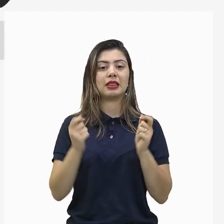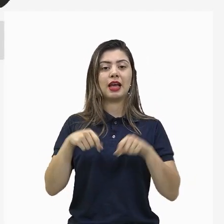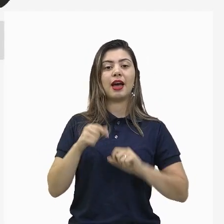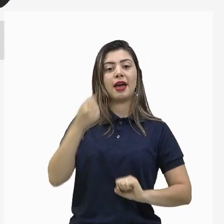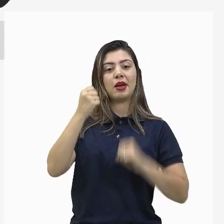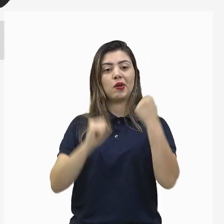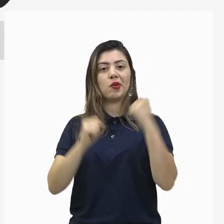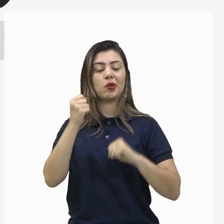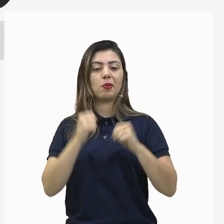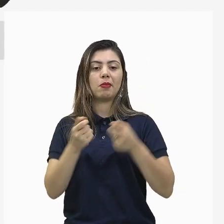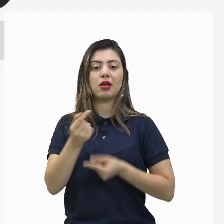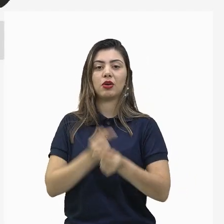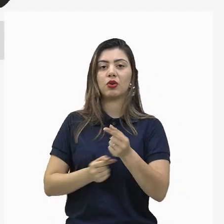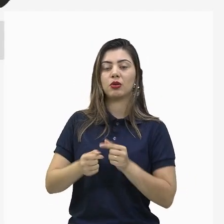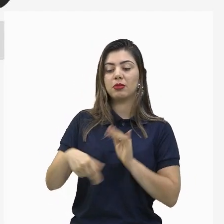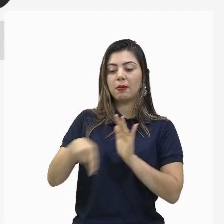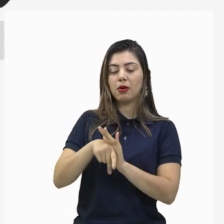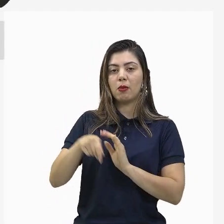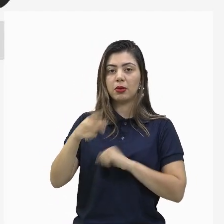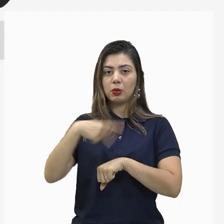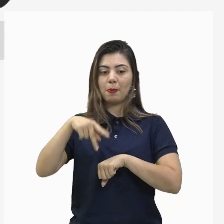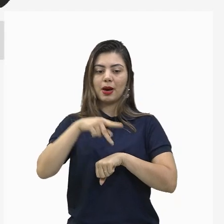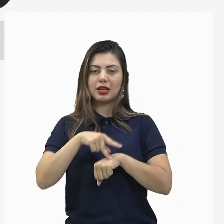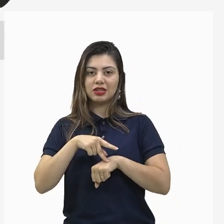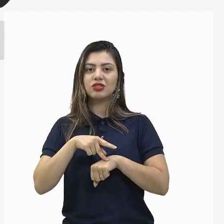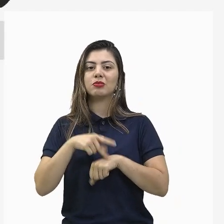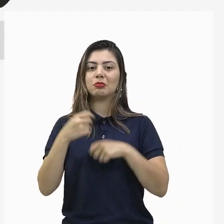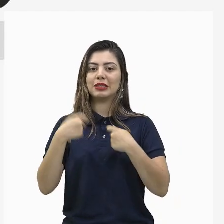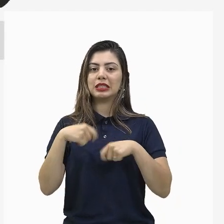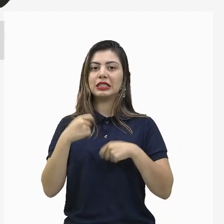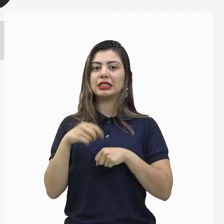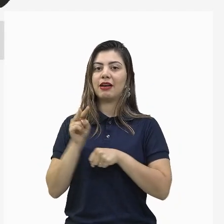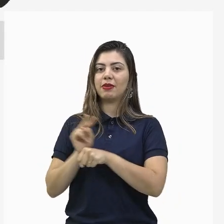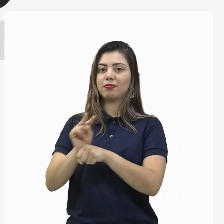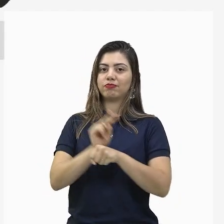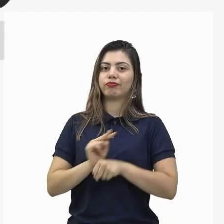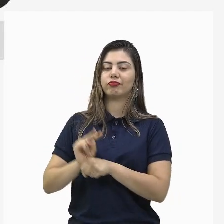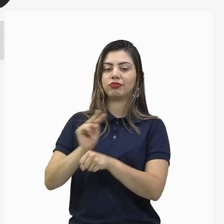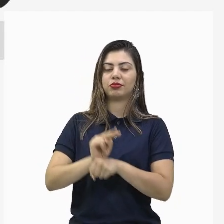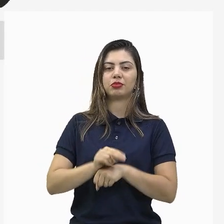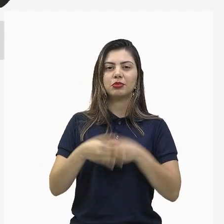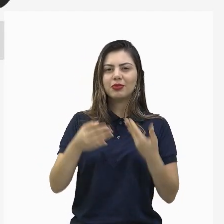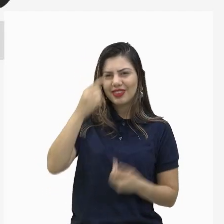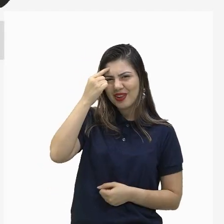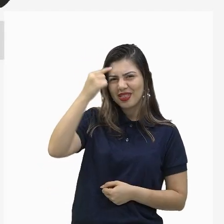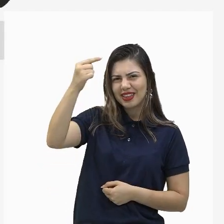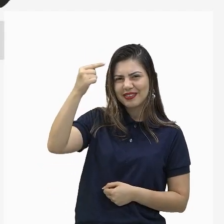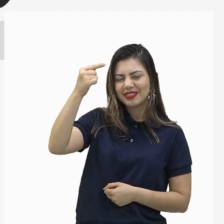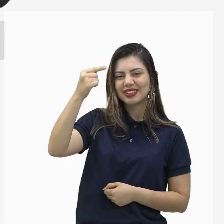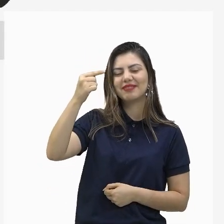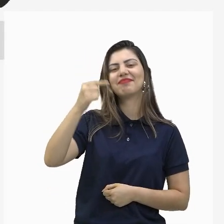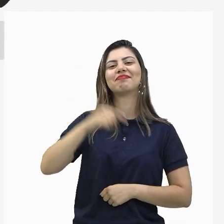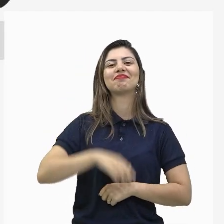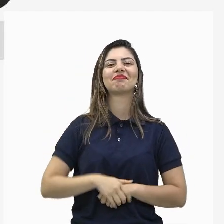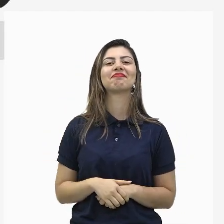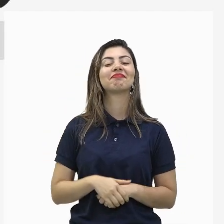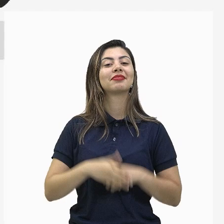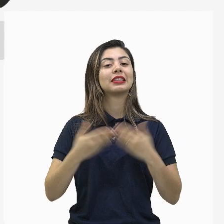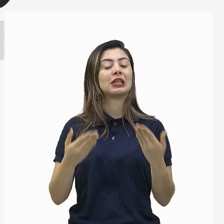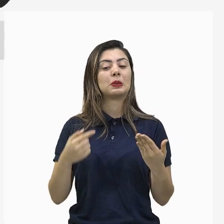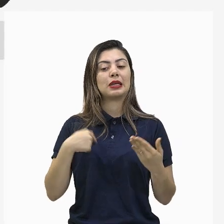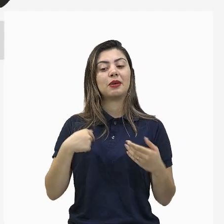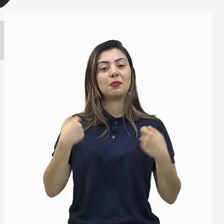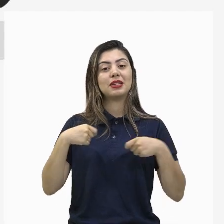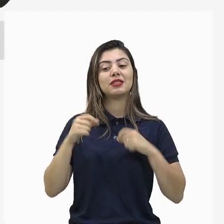e economias domésticas, tá certo? Então, lembra lá, eu preciso o quê?